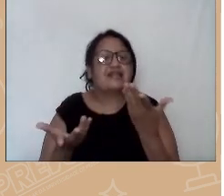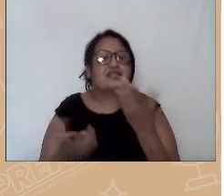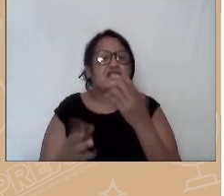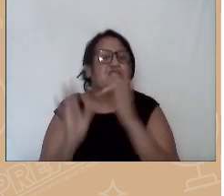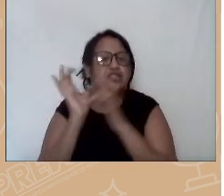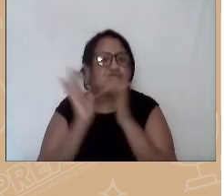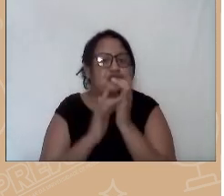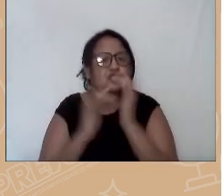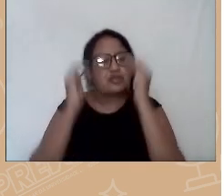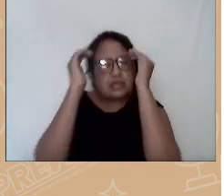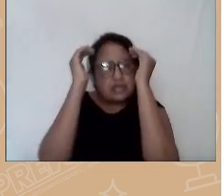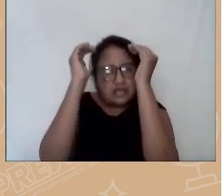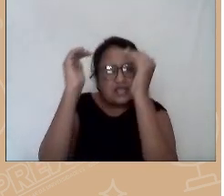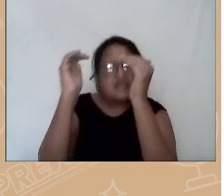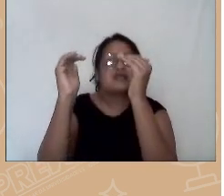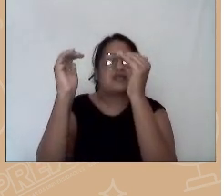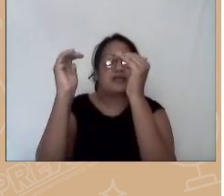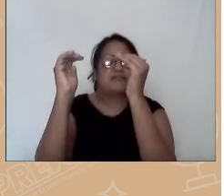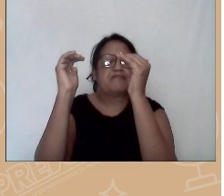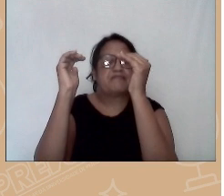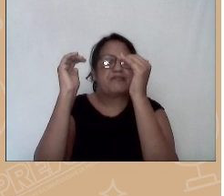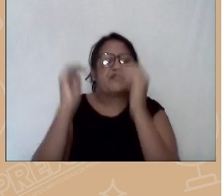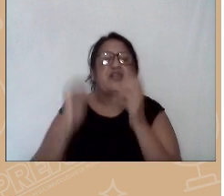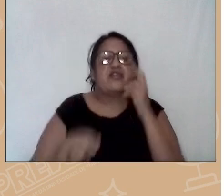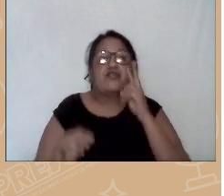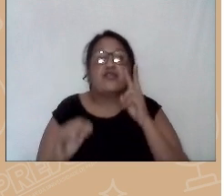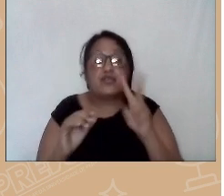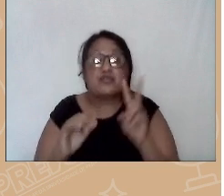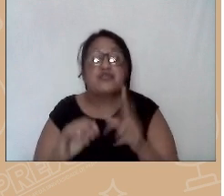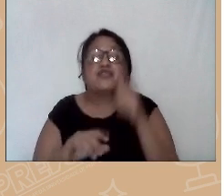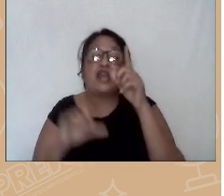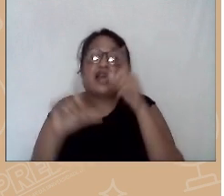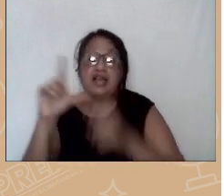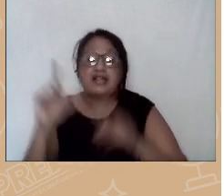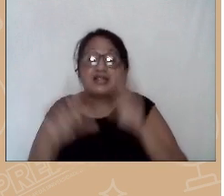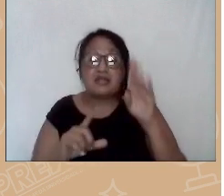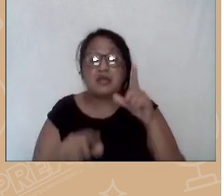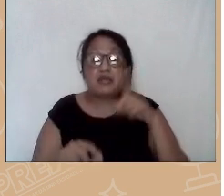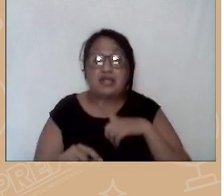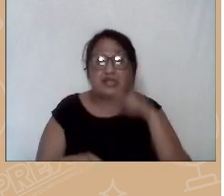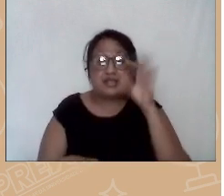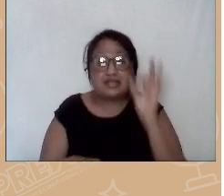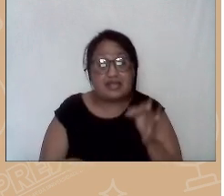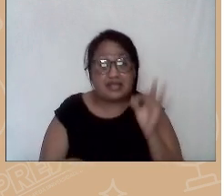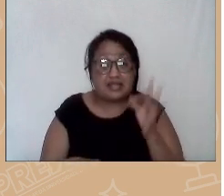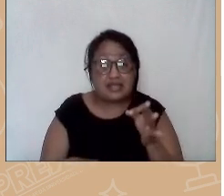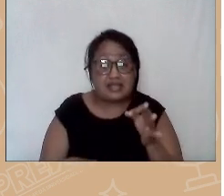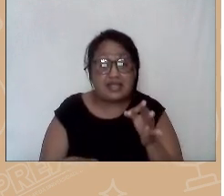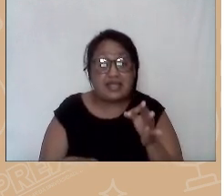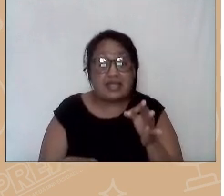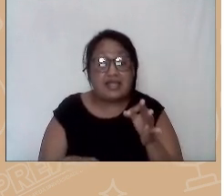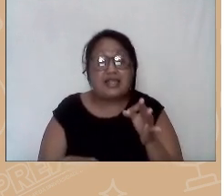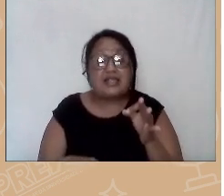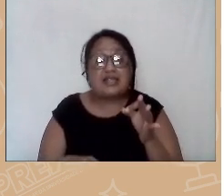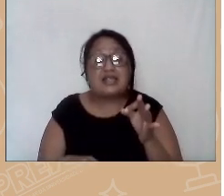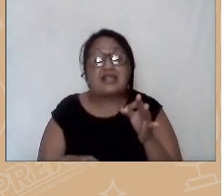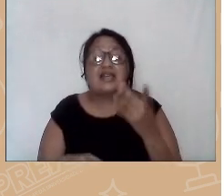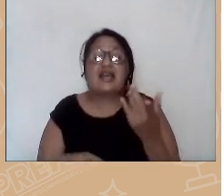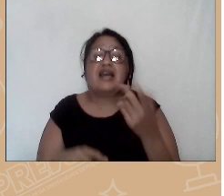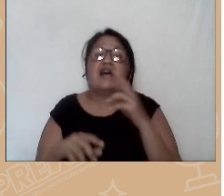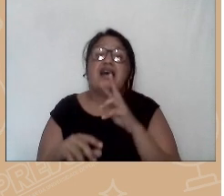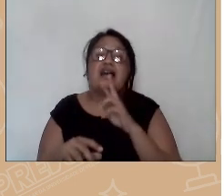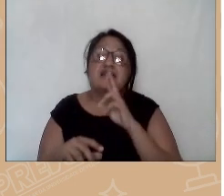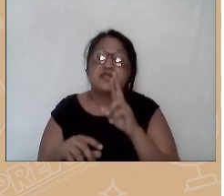mas vamos ver as outras questões vamos ver a letra B para ter certeza que esta é a alternativa correta